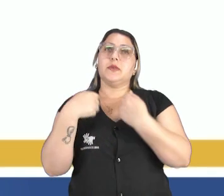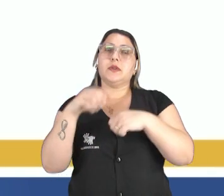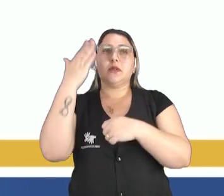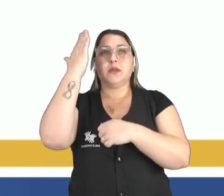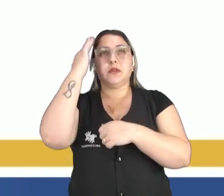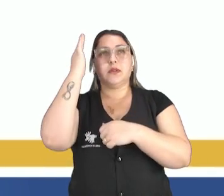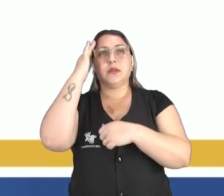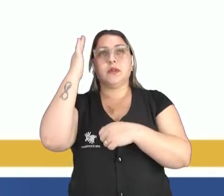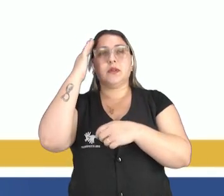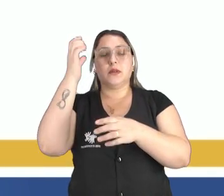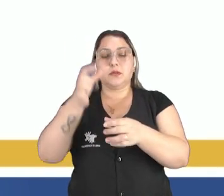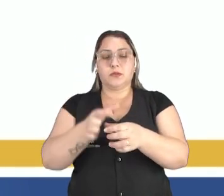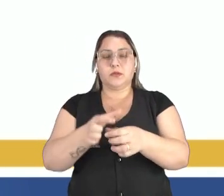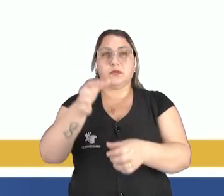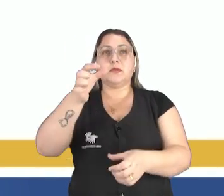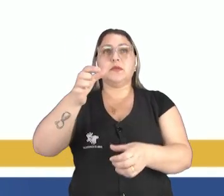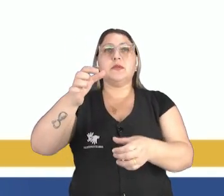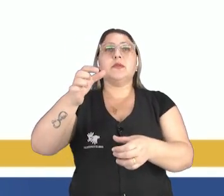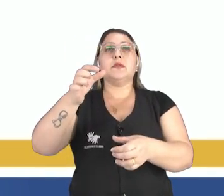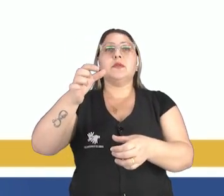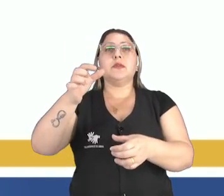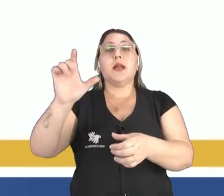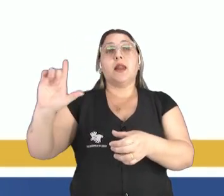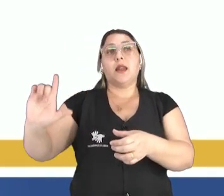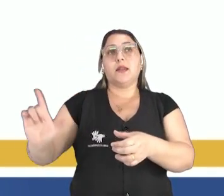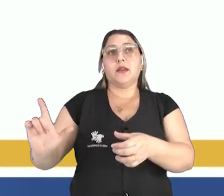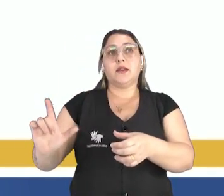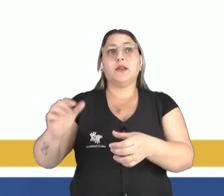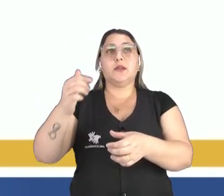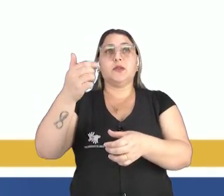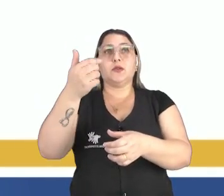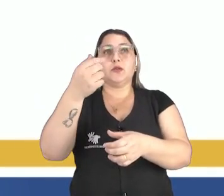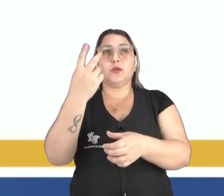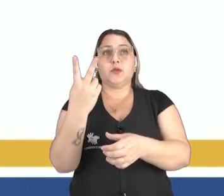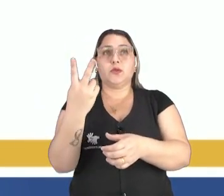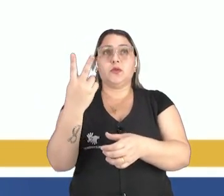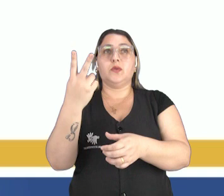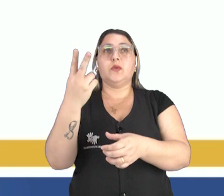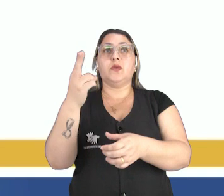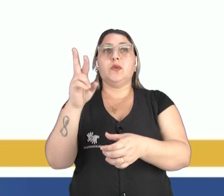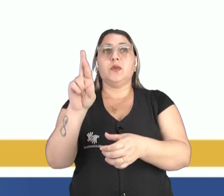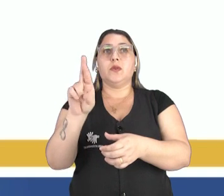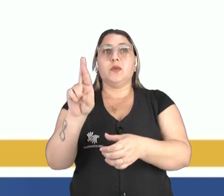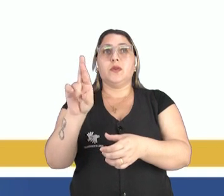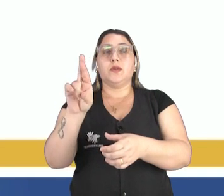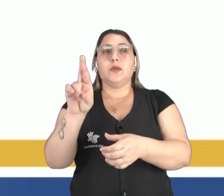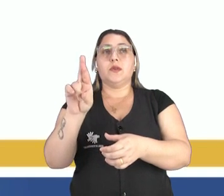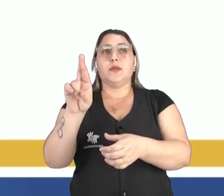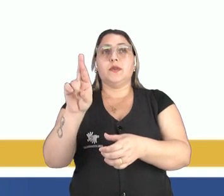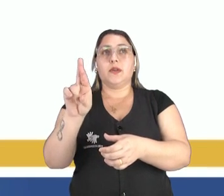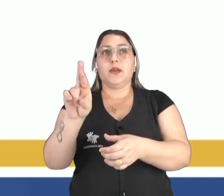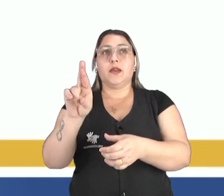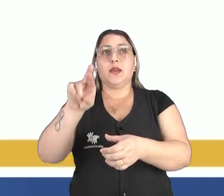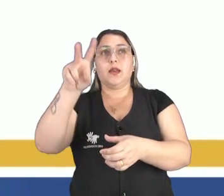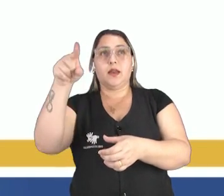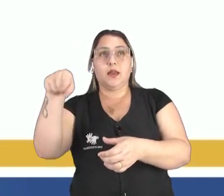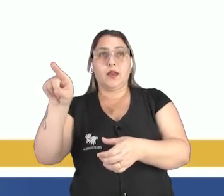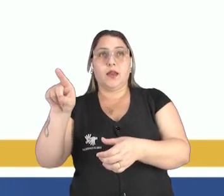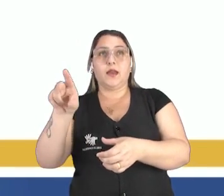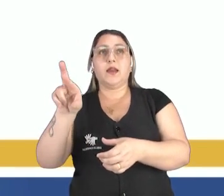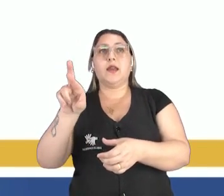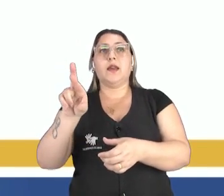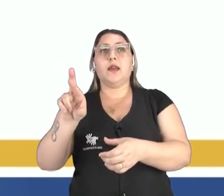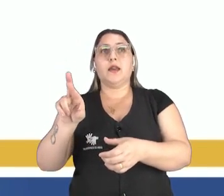da superfície lateral. Então eu vou usar a seguinte fórmula. É 2πr vezes h. É só tu lembrar, tá?